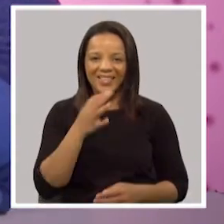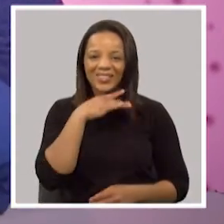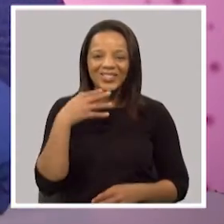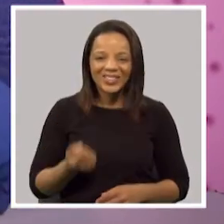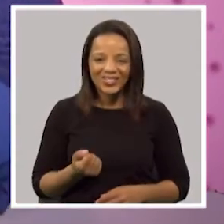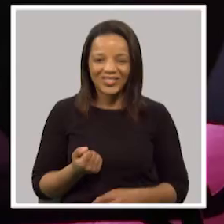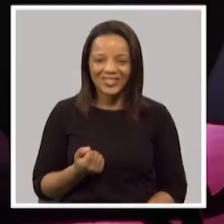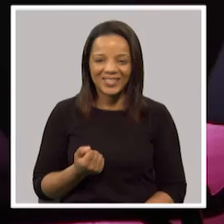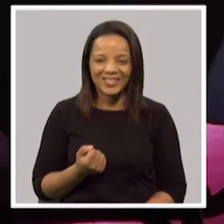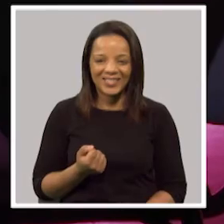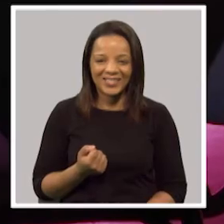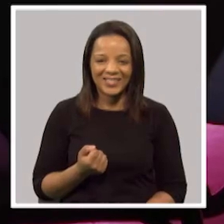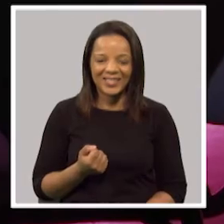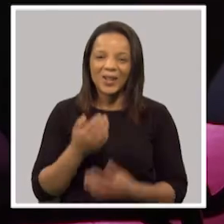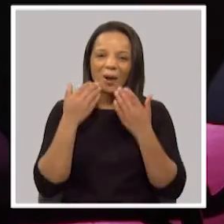Tão giro.